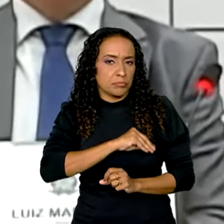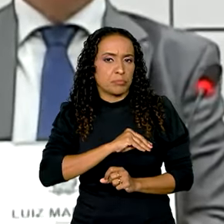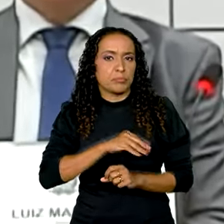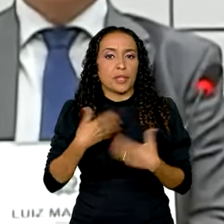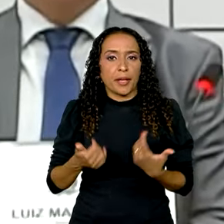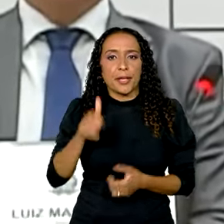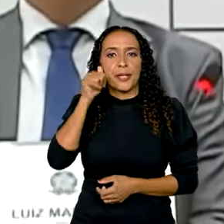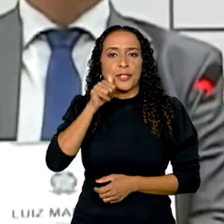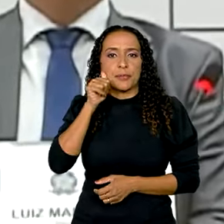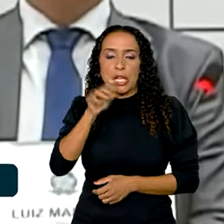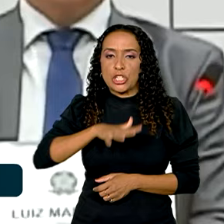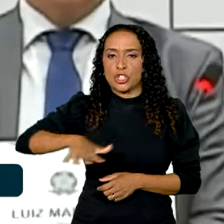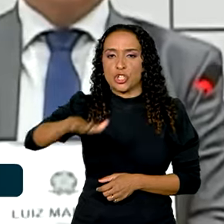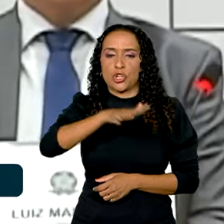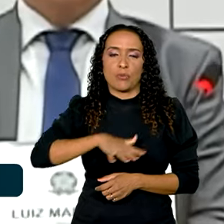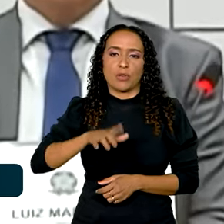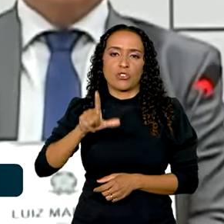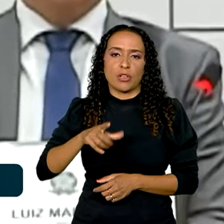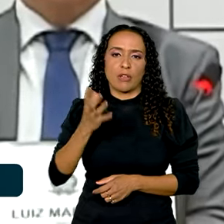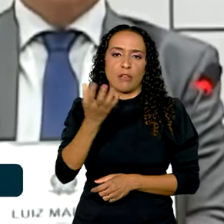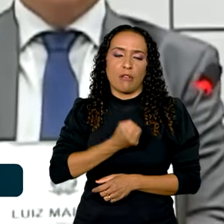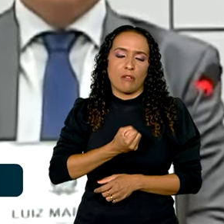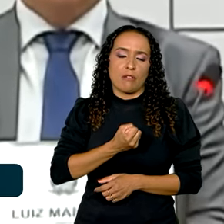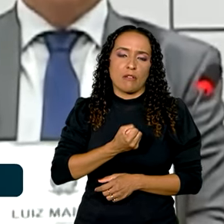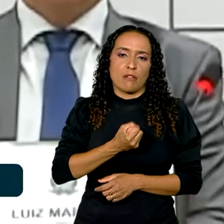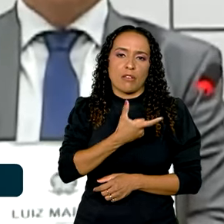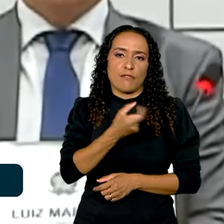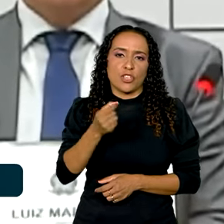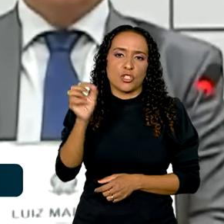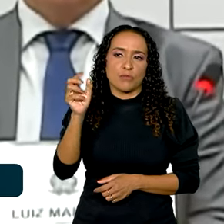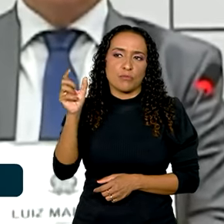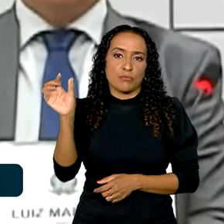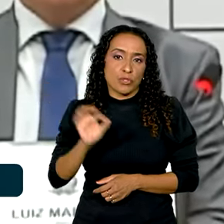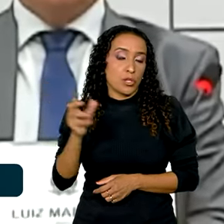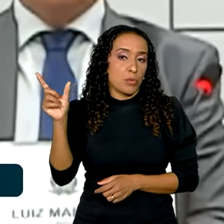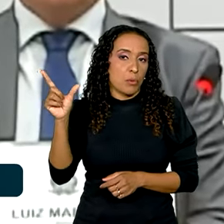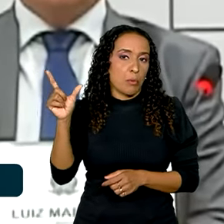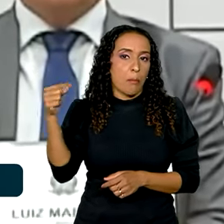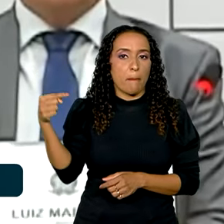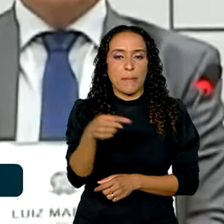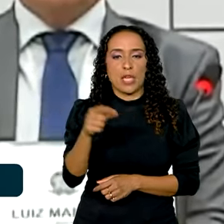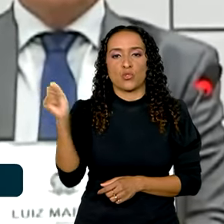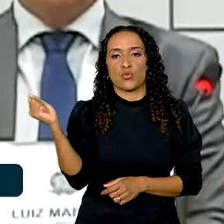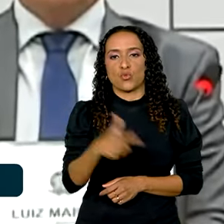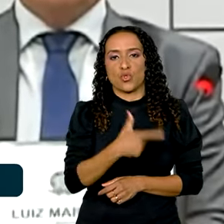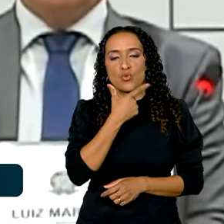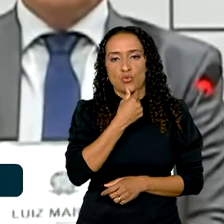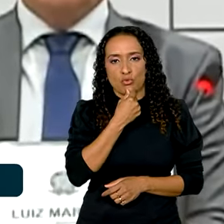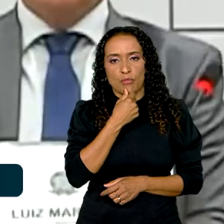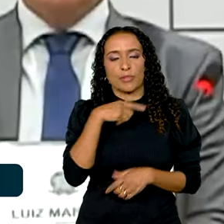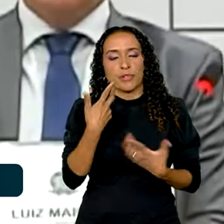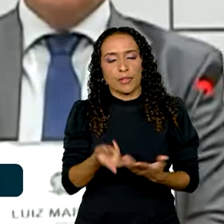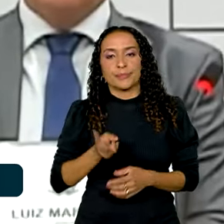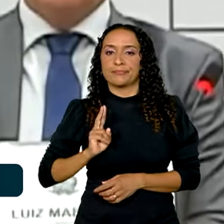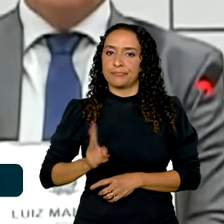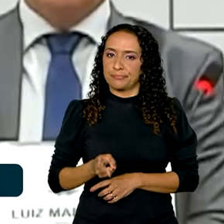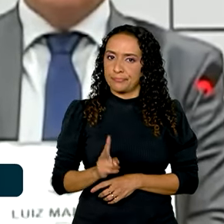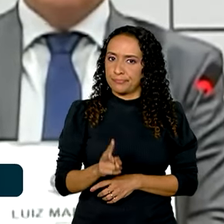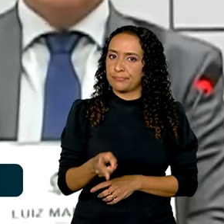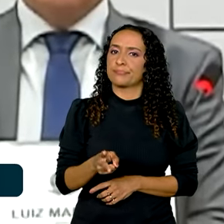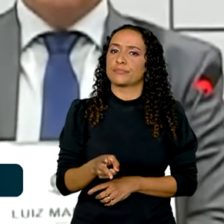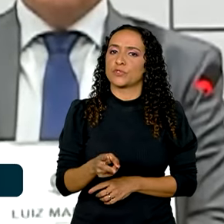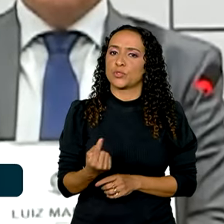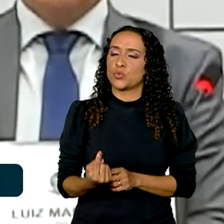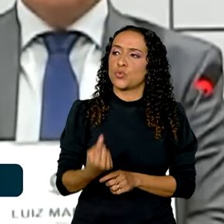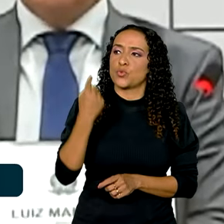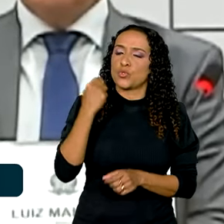as mulheres, em geral, estão ganhando 20% menos do que os homens. E isso tem sido uma constante nos